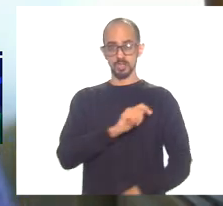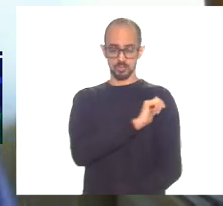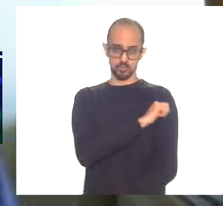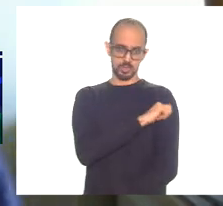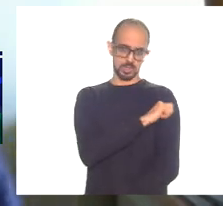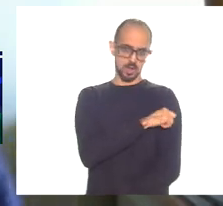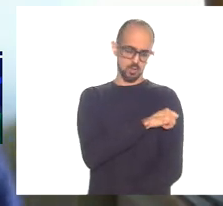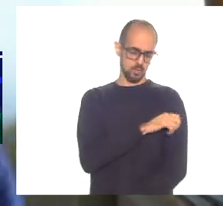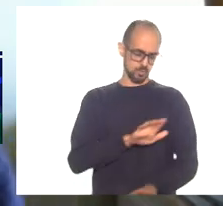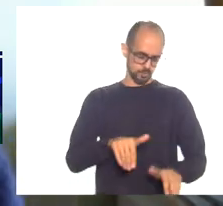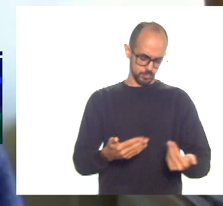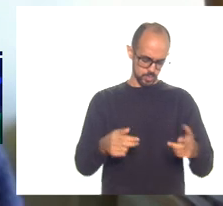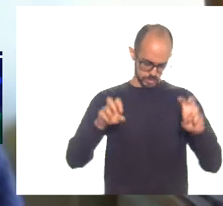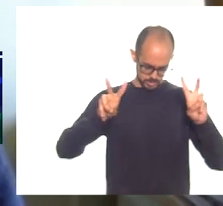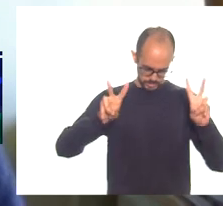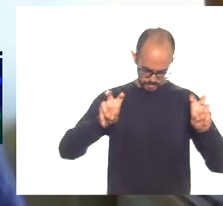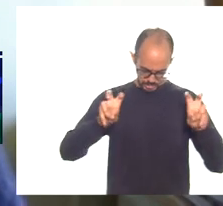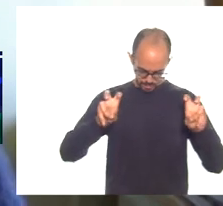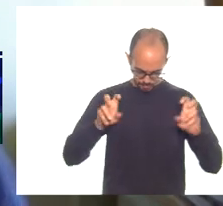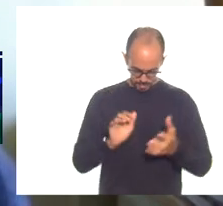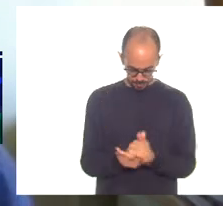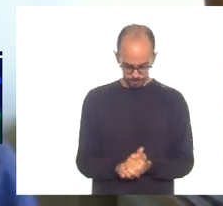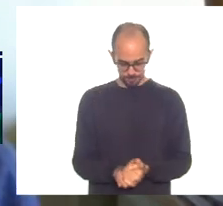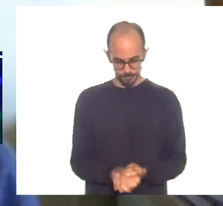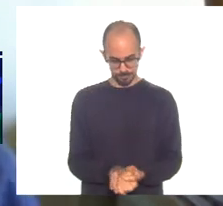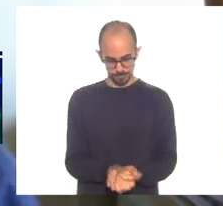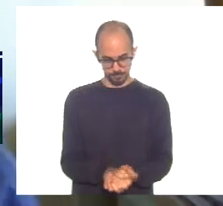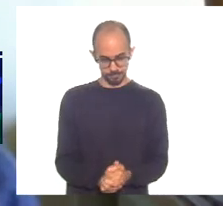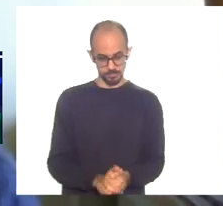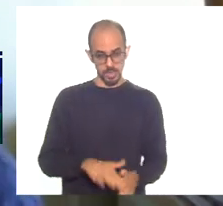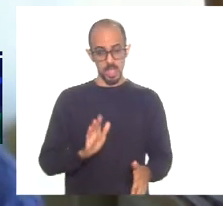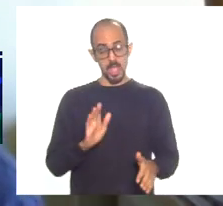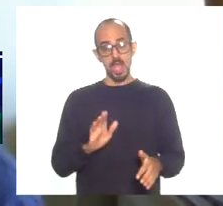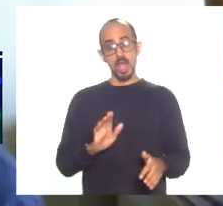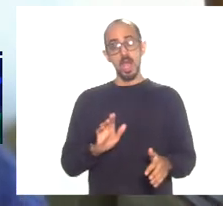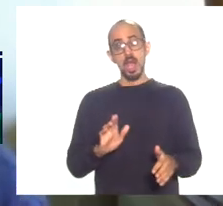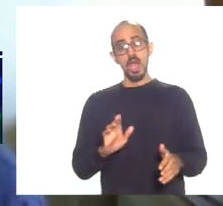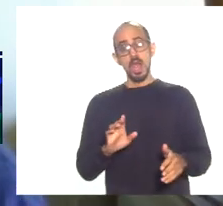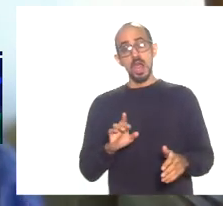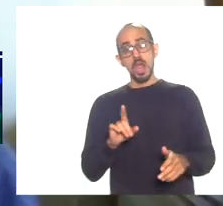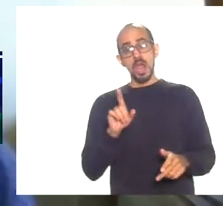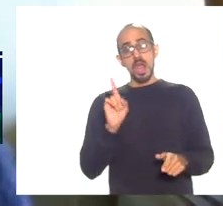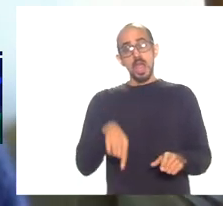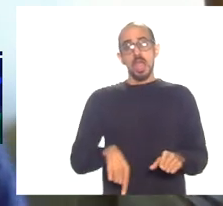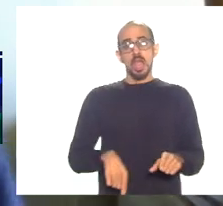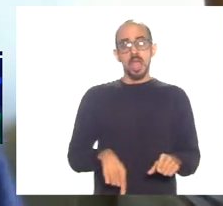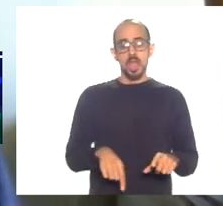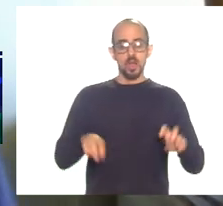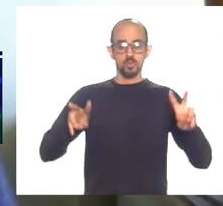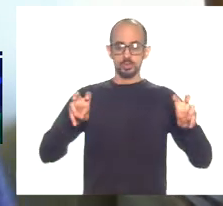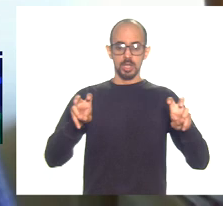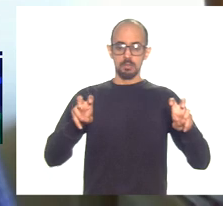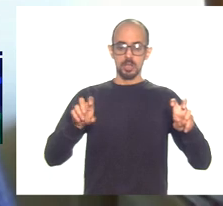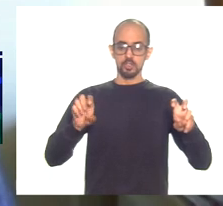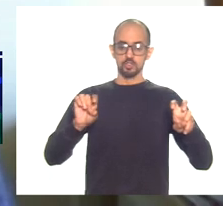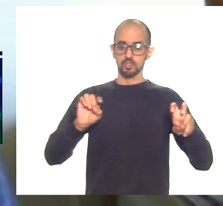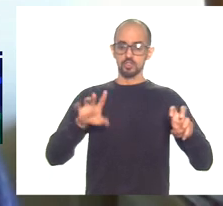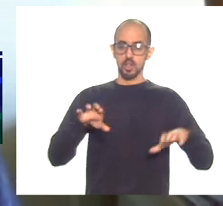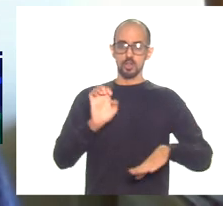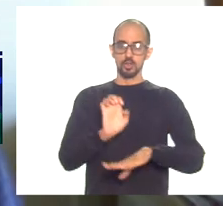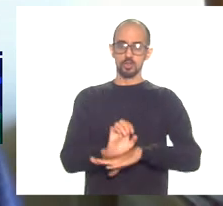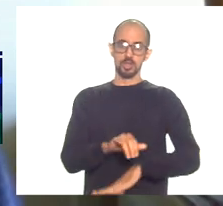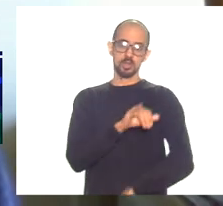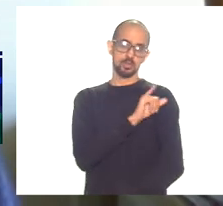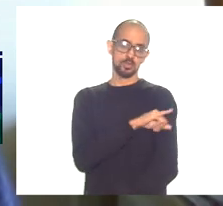esse tema deputada Martha Rocha passou a ser não tema do Estado do Rio de Janeiro